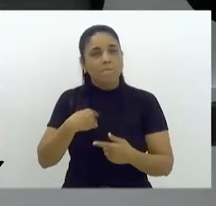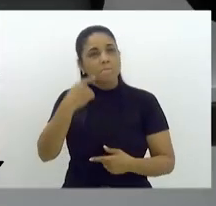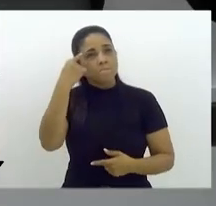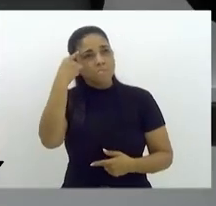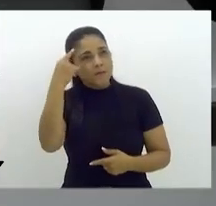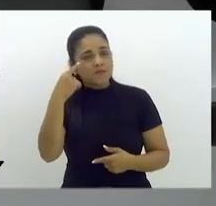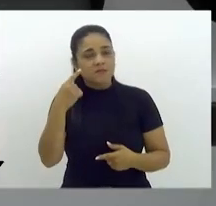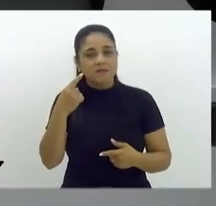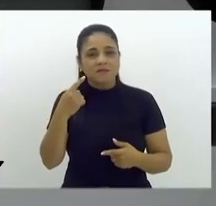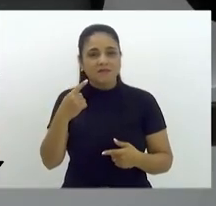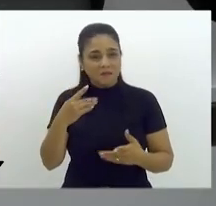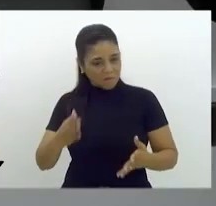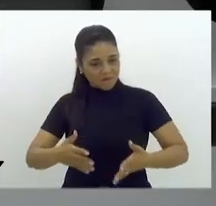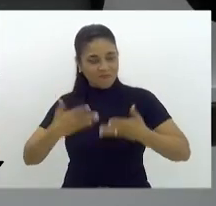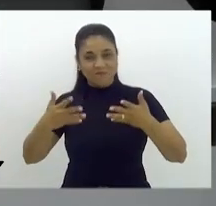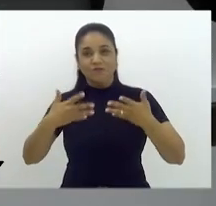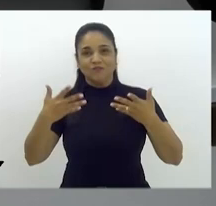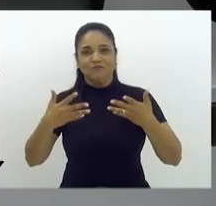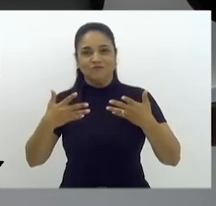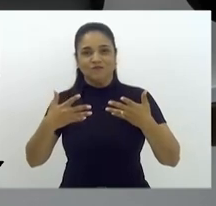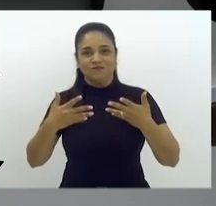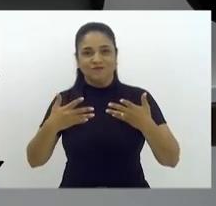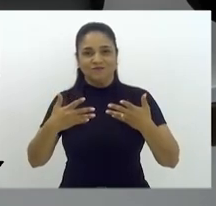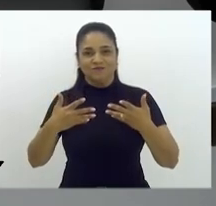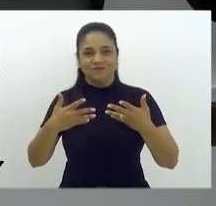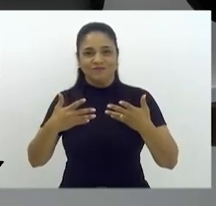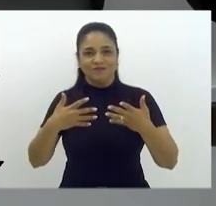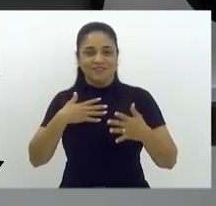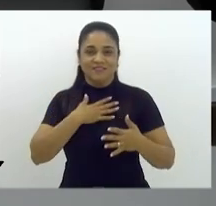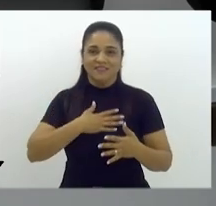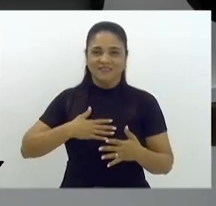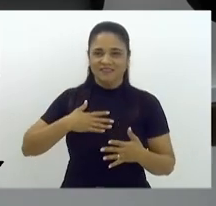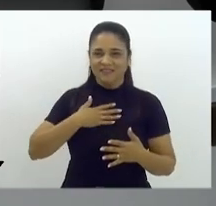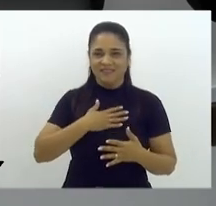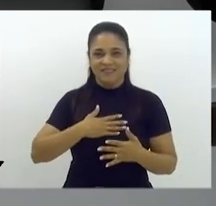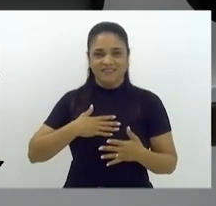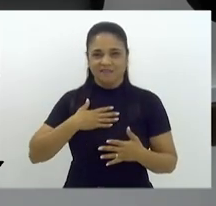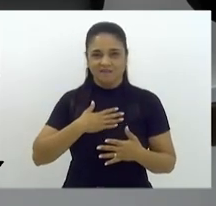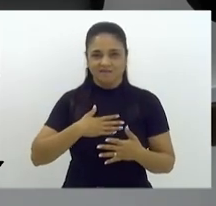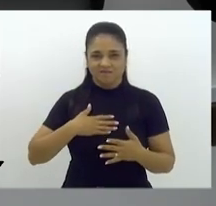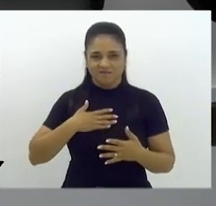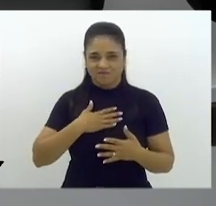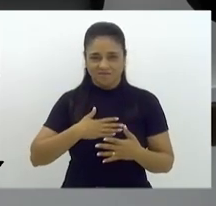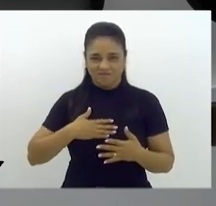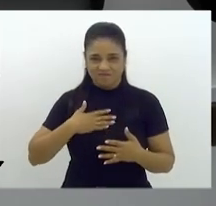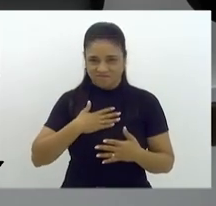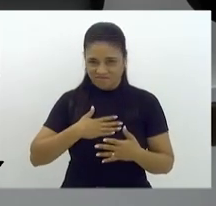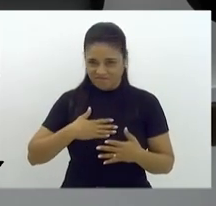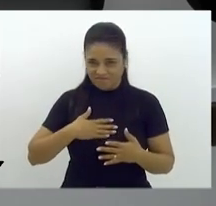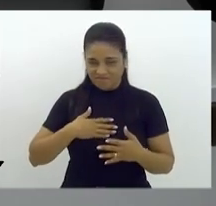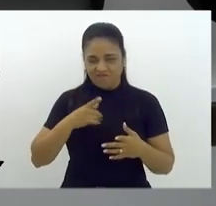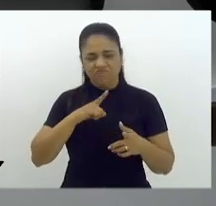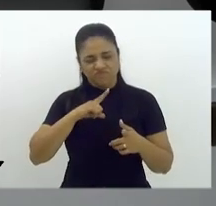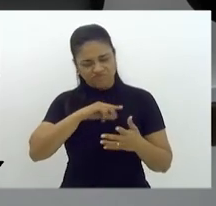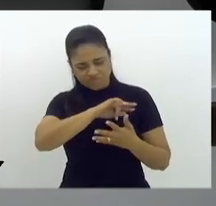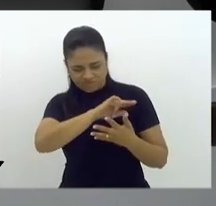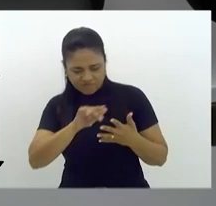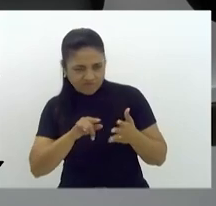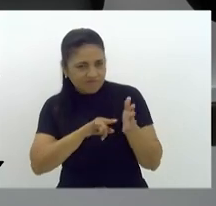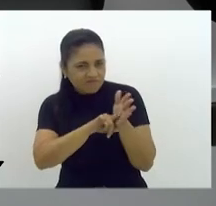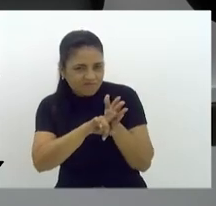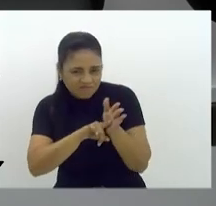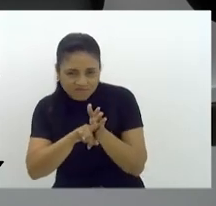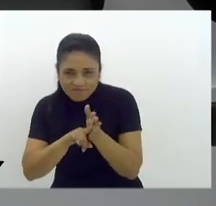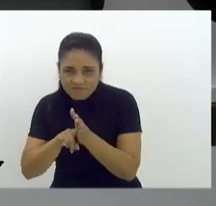muito que a motivação a satisfação da lascívia há várias pesquisas estudos que